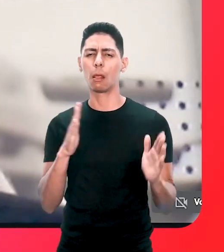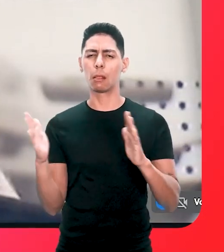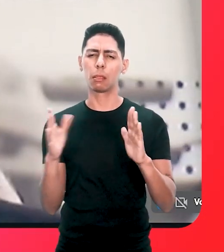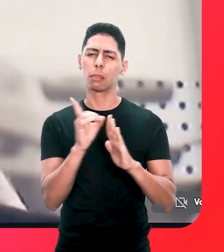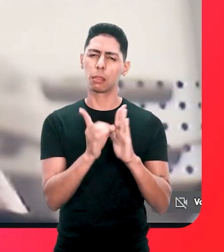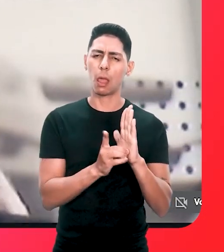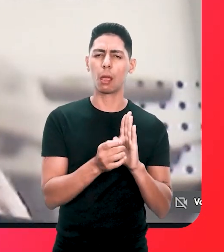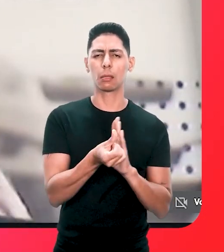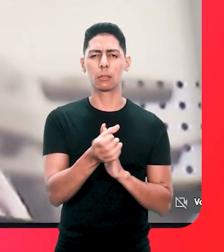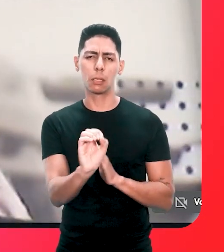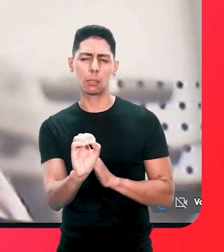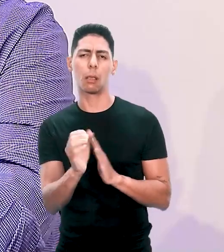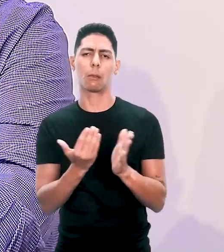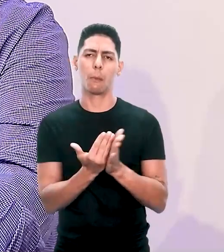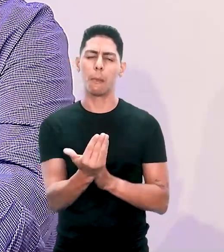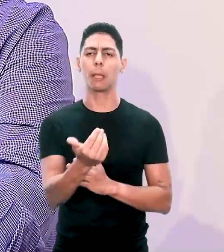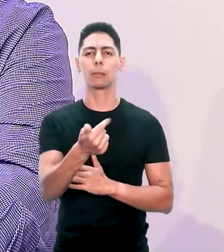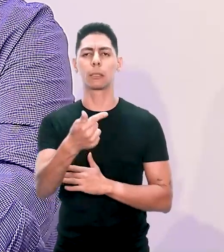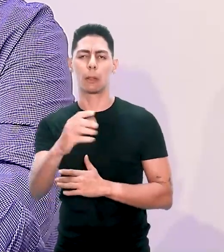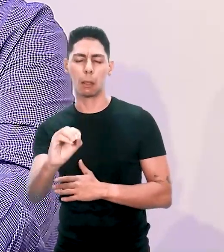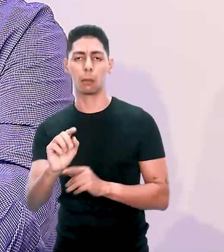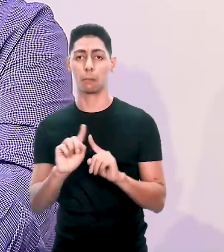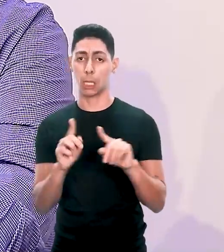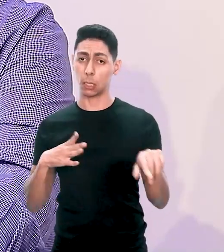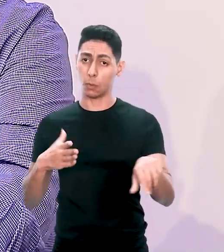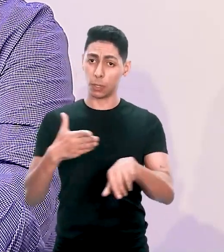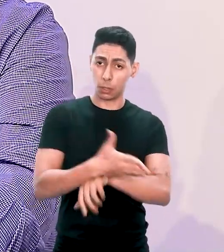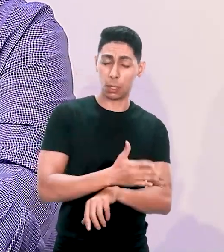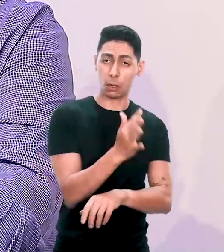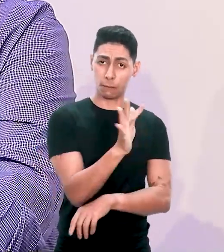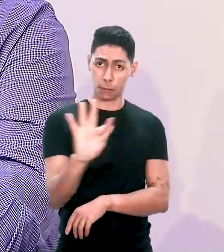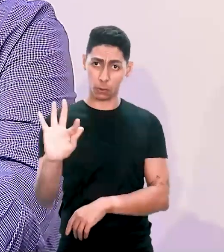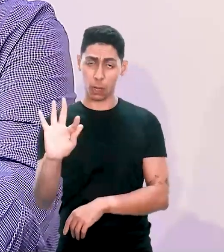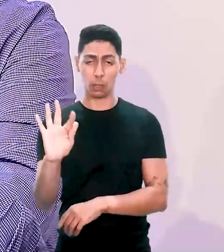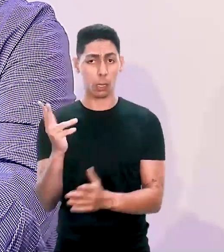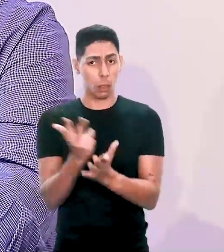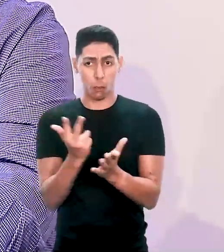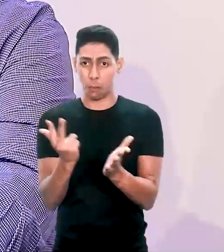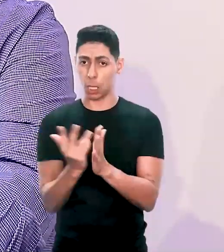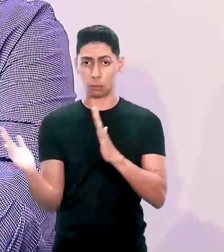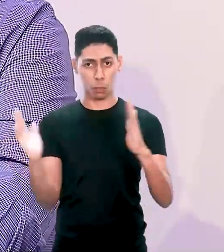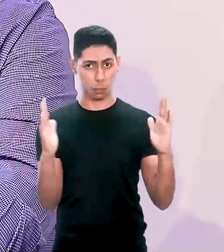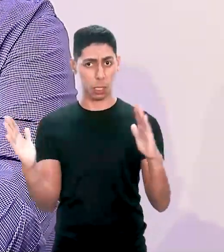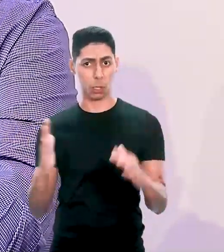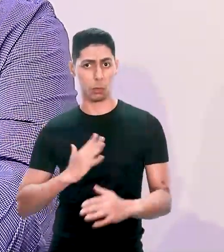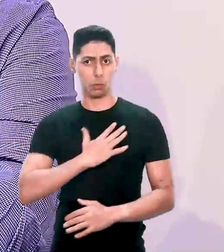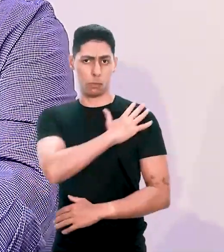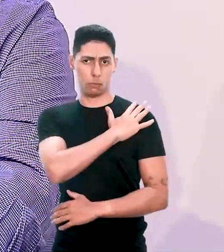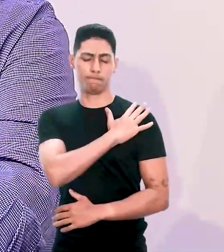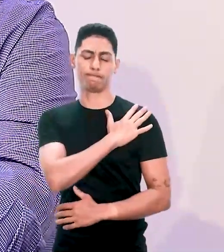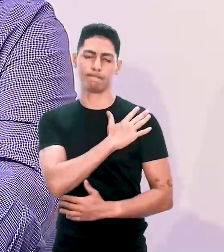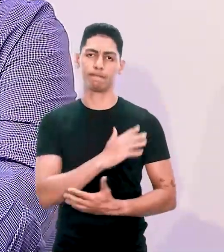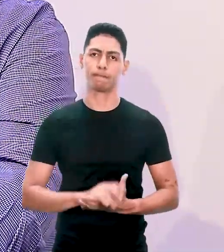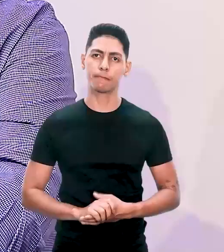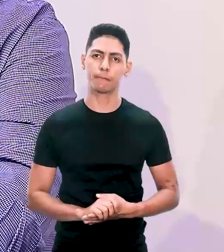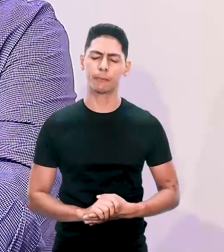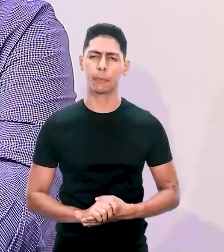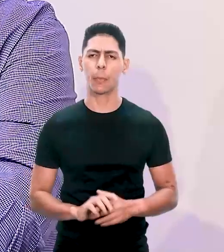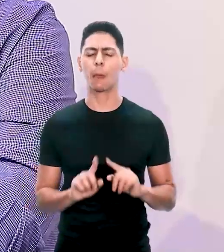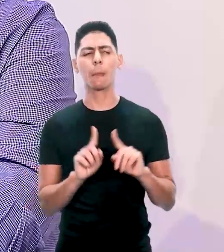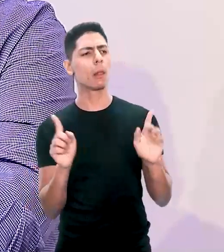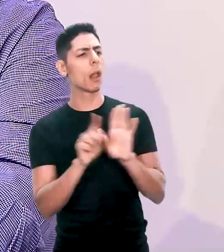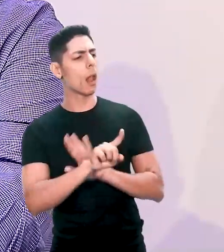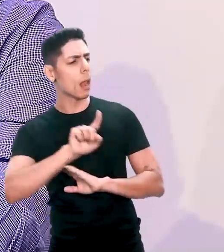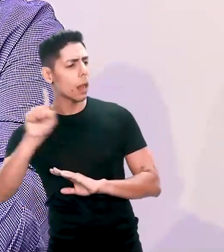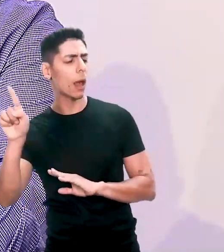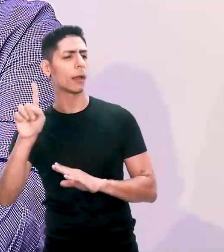da década de 70, mas eu entrei na faculdade ainda dentro do regime militar. E na faculdade? Lá na faculdade tinha o